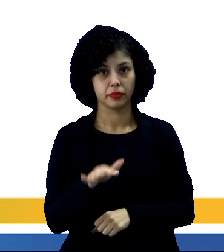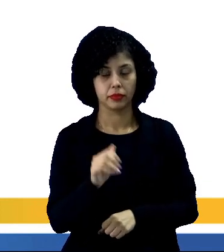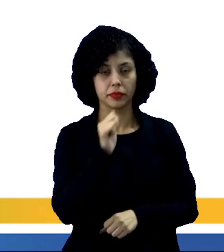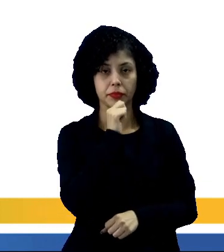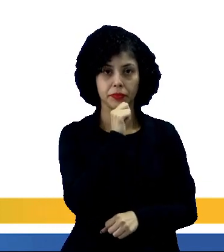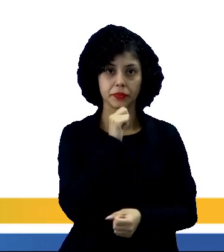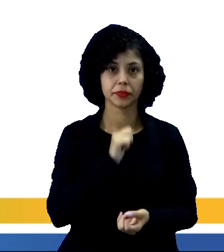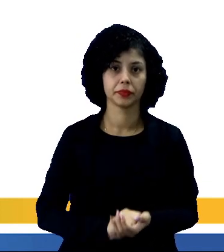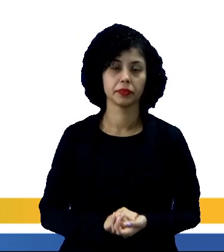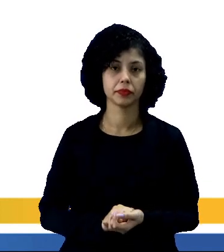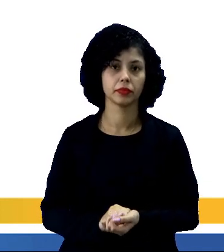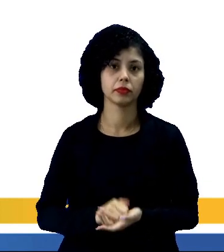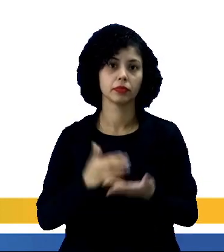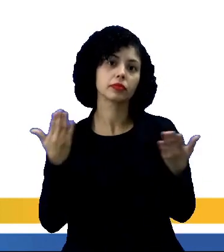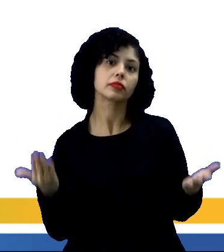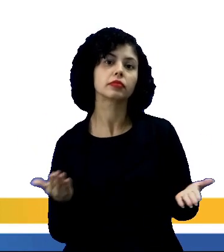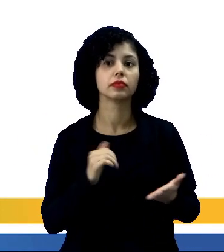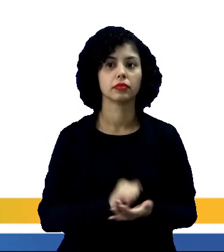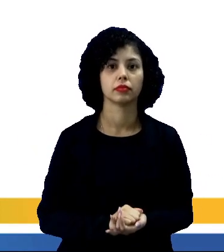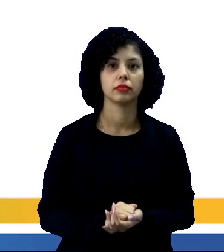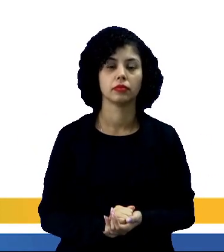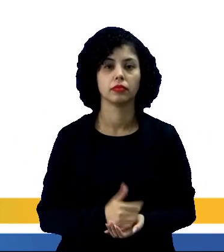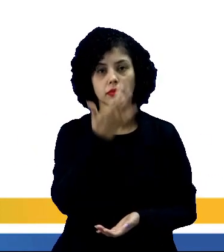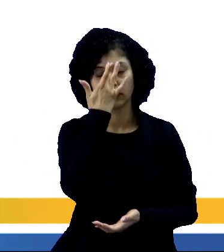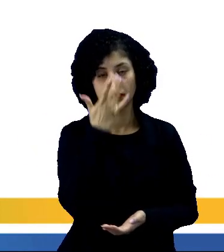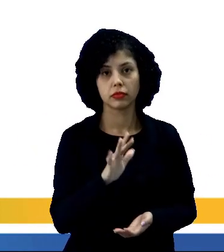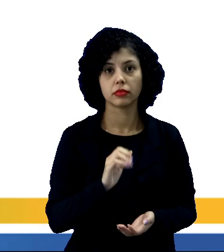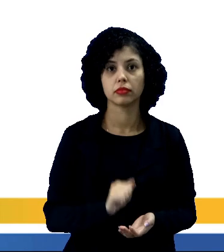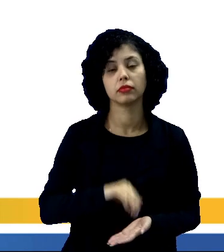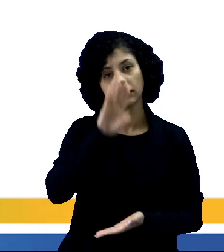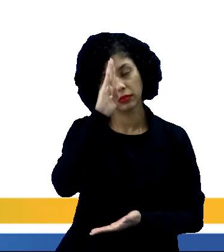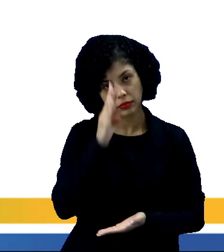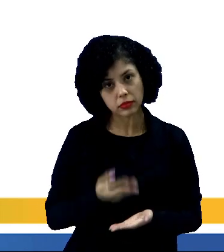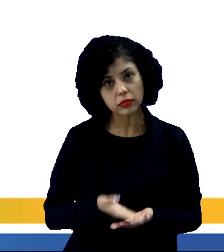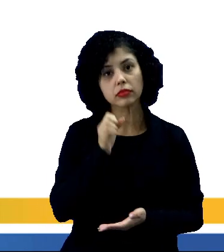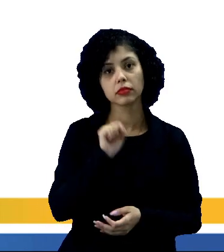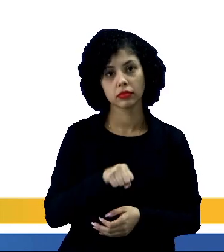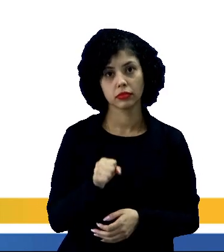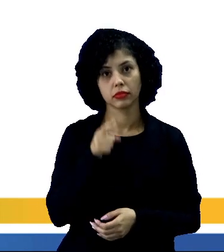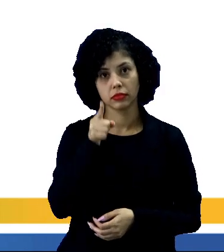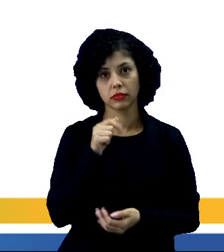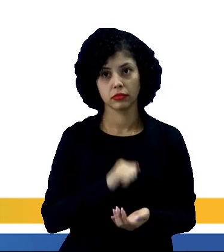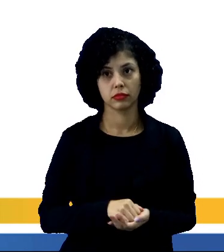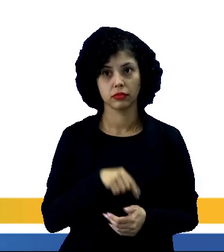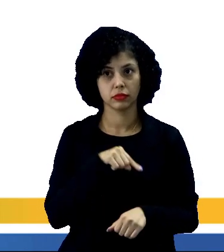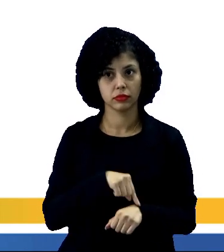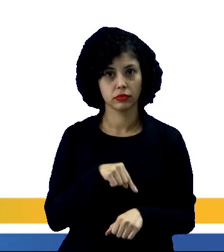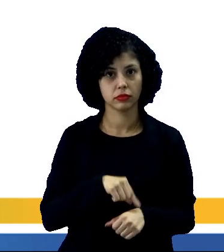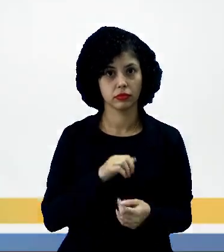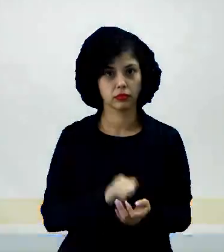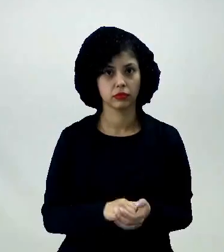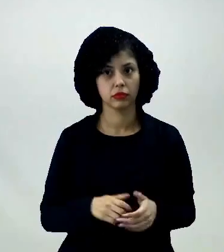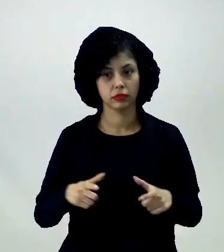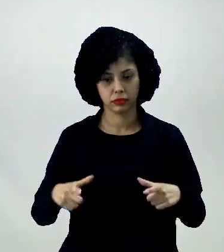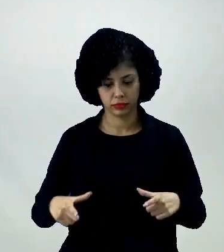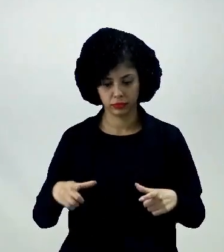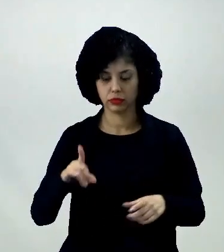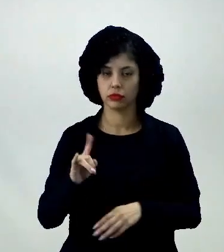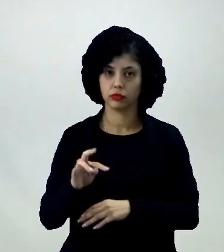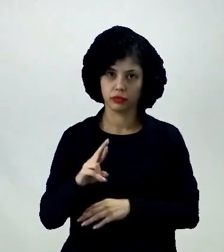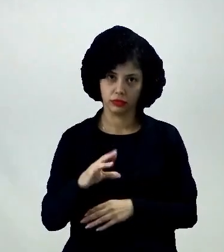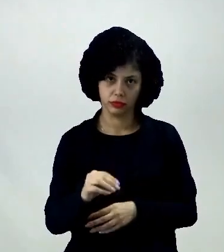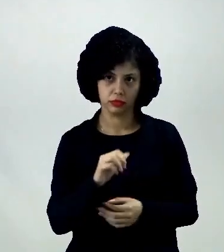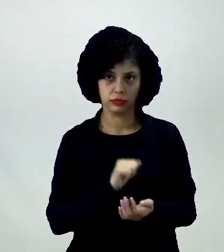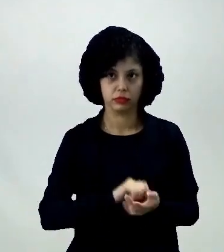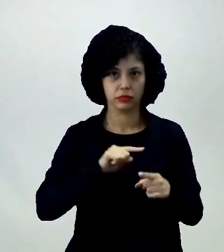né? Então, eu não sei, creio que a maioria de vocês não é do tempo aí do disco, né?